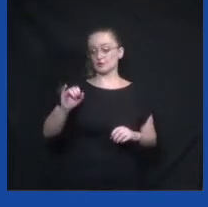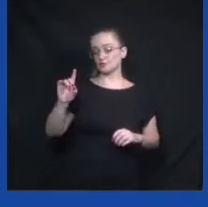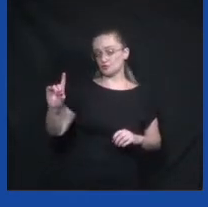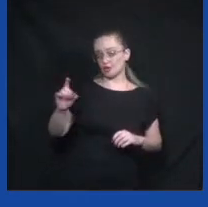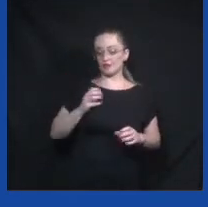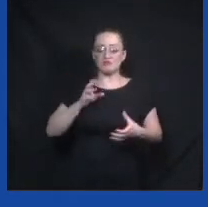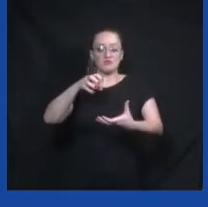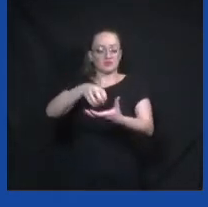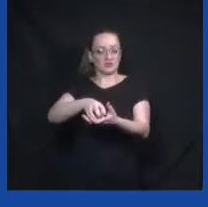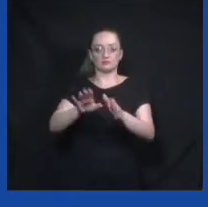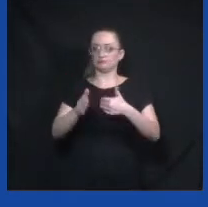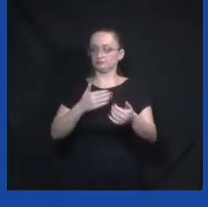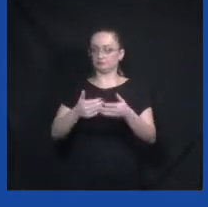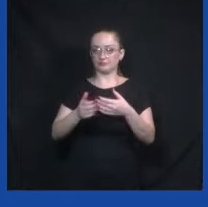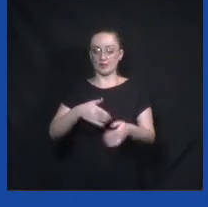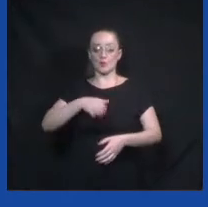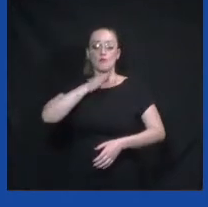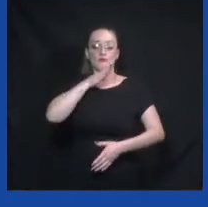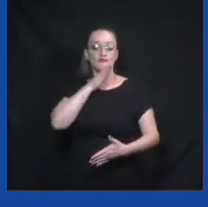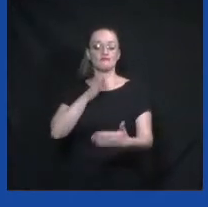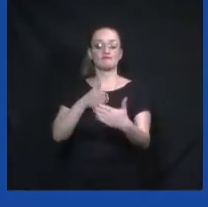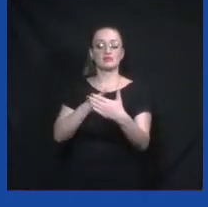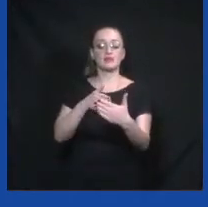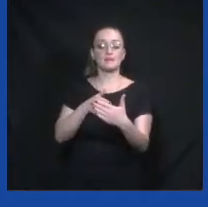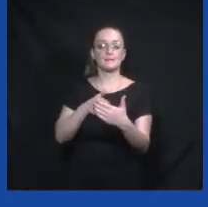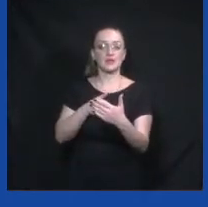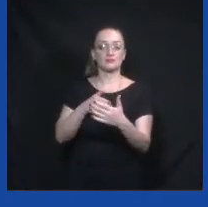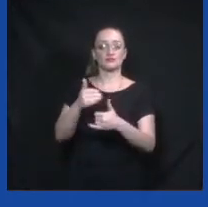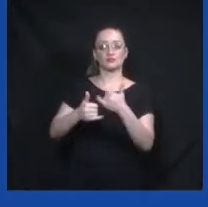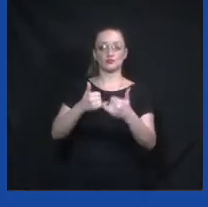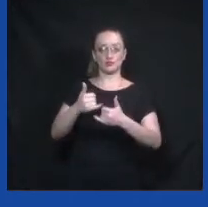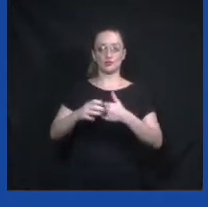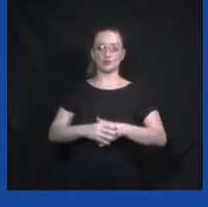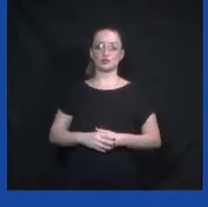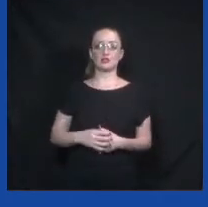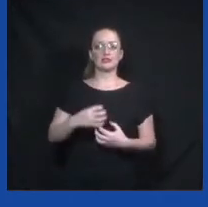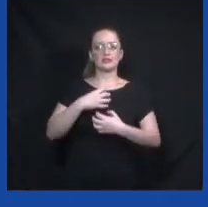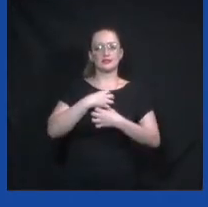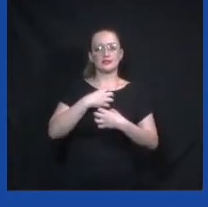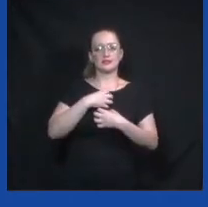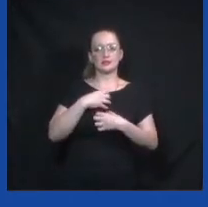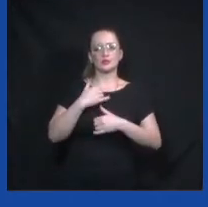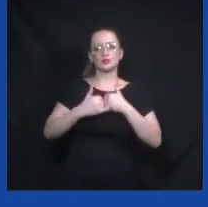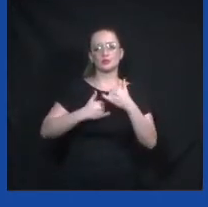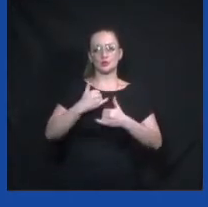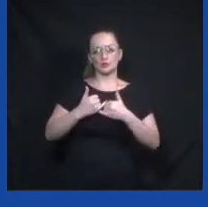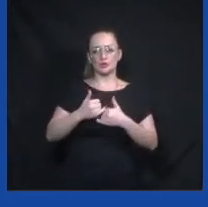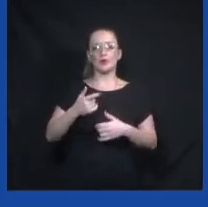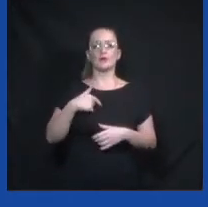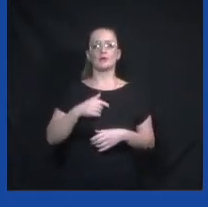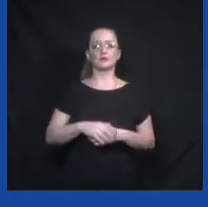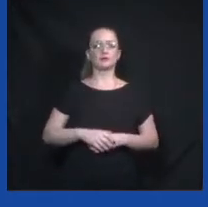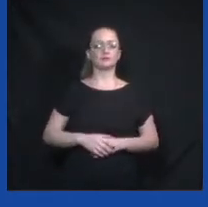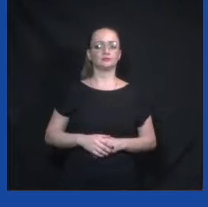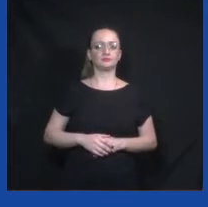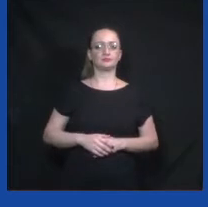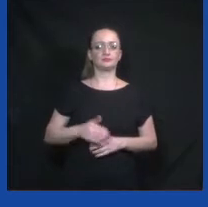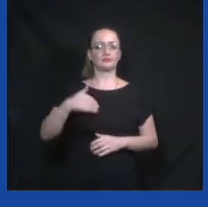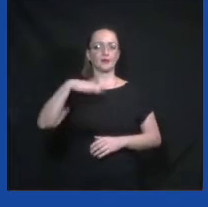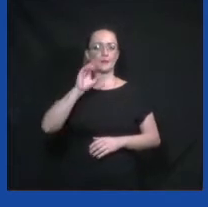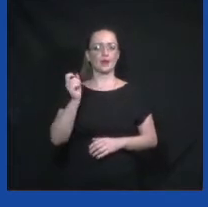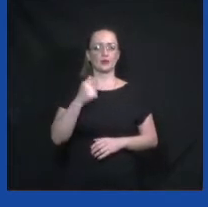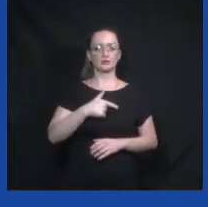mas importa que a gente conheça os limites do jogo para não ter a sensação de que o nosso jogo está sendo jogado para muito além das